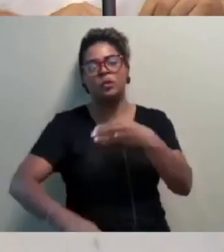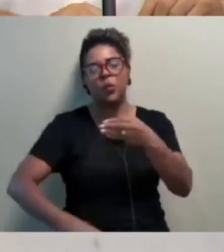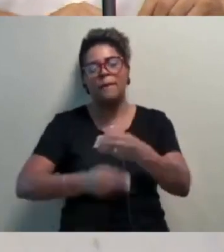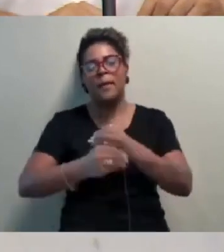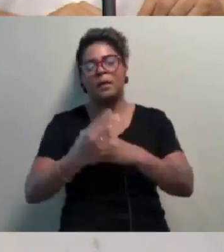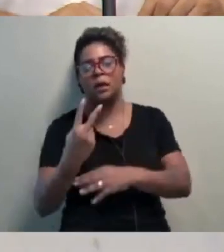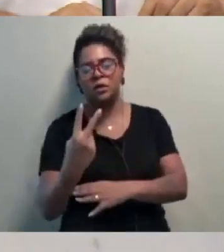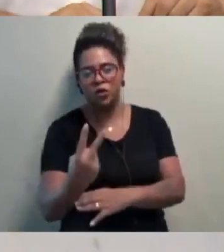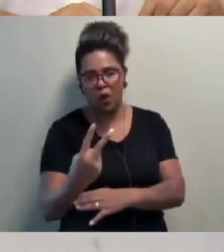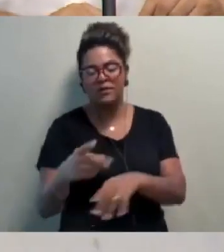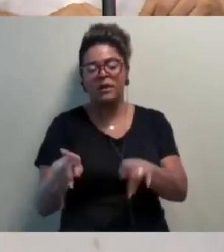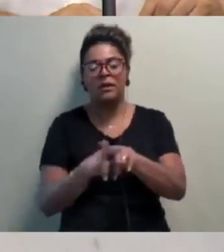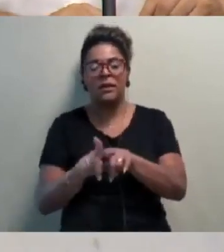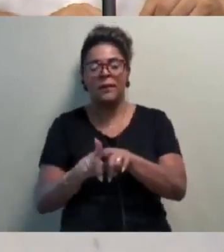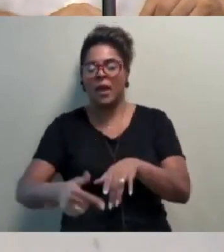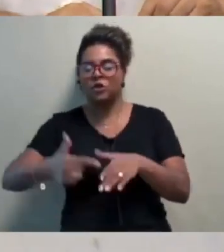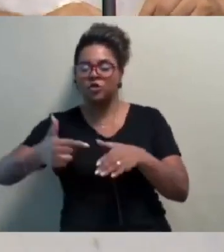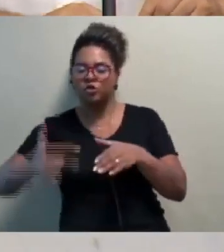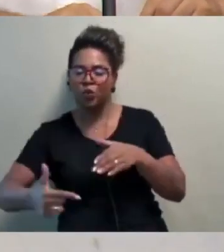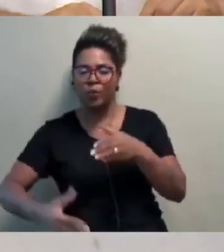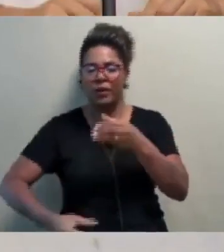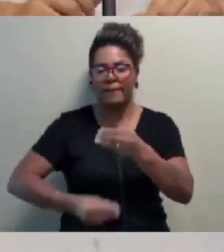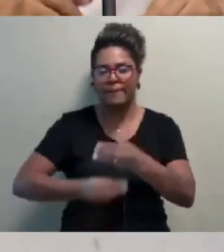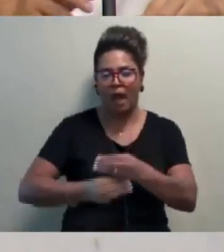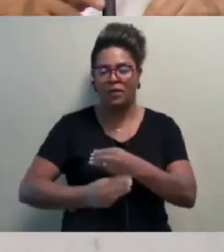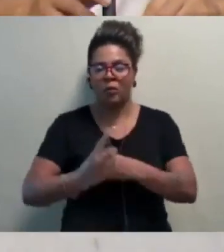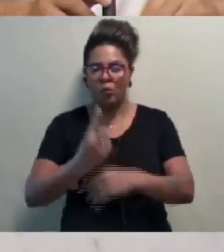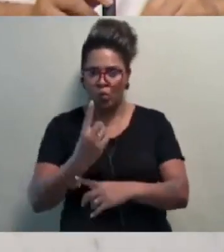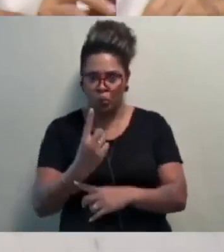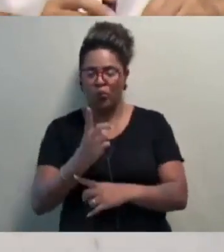à emenda 1. Há requerimentos.